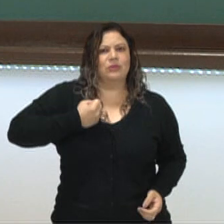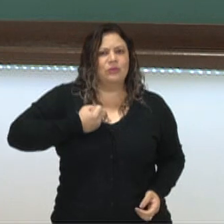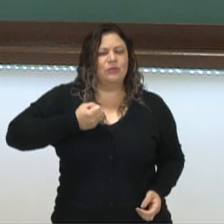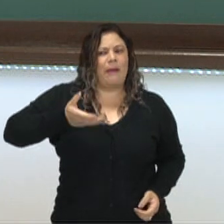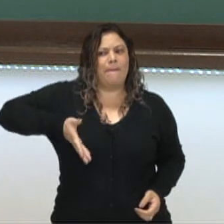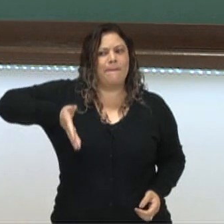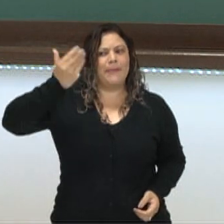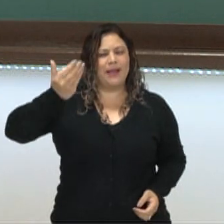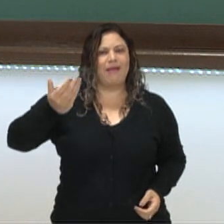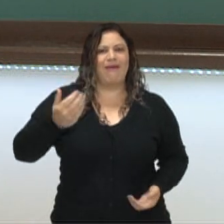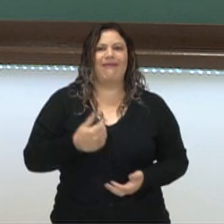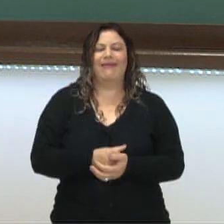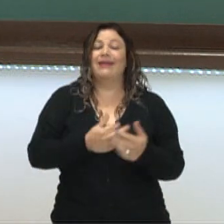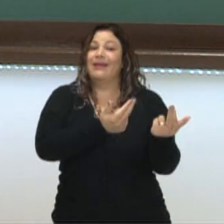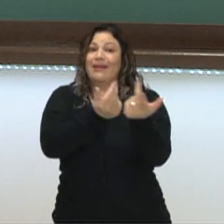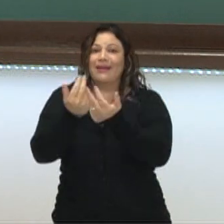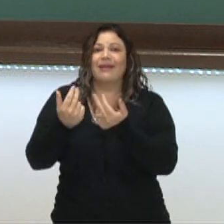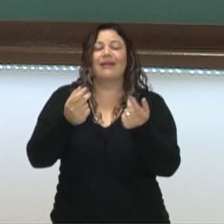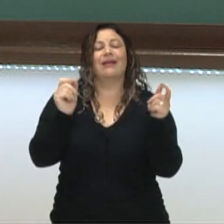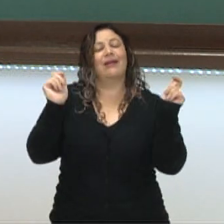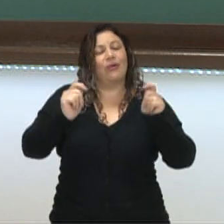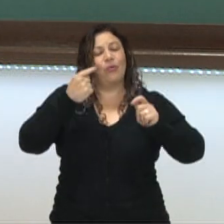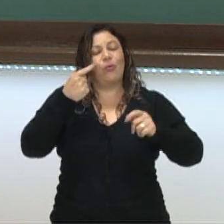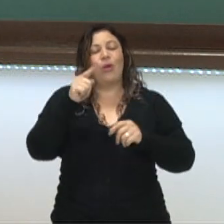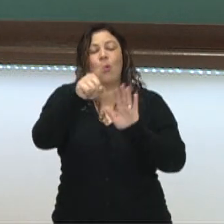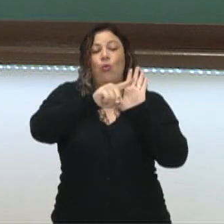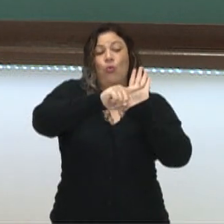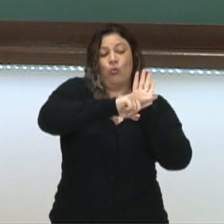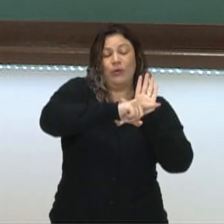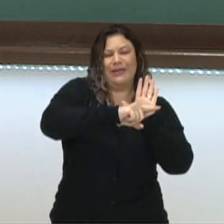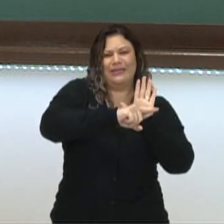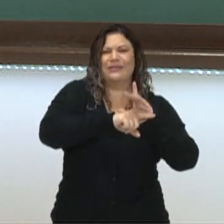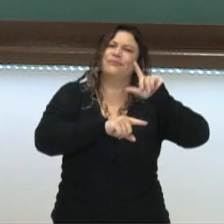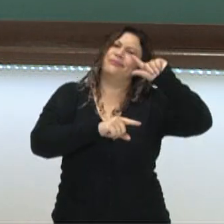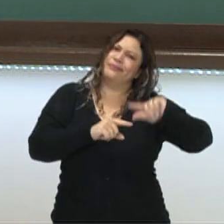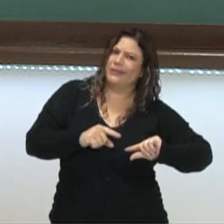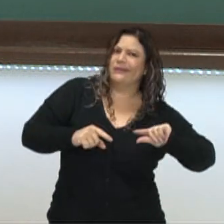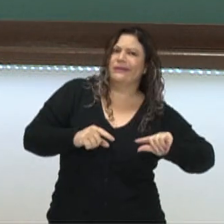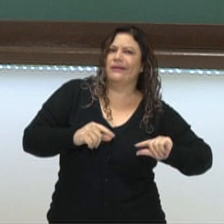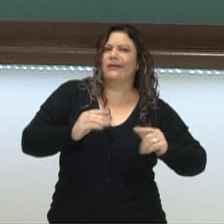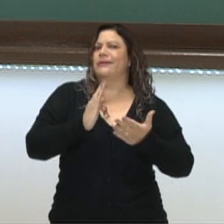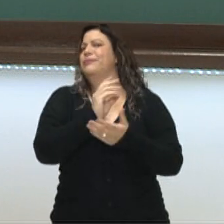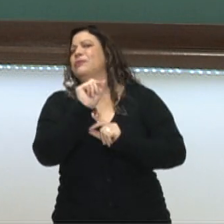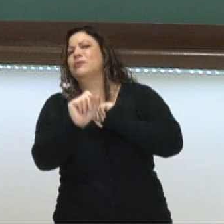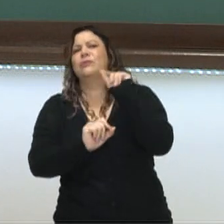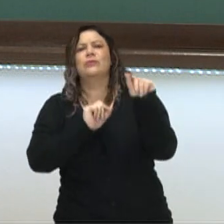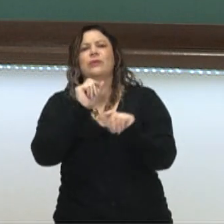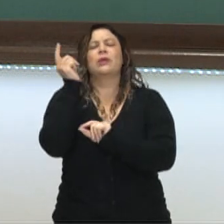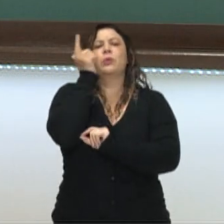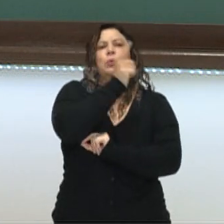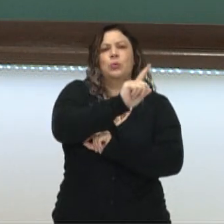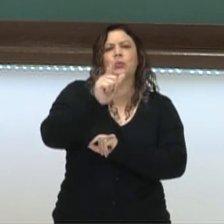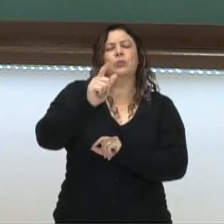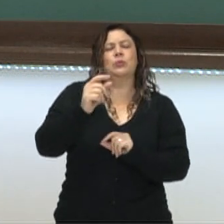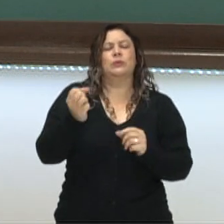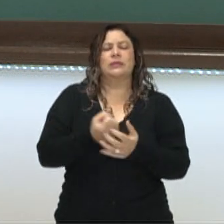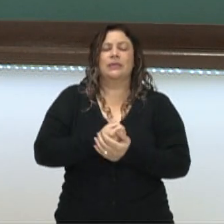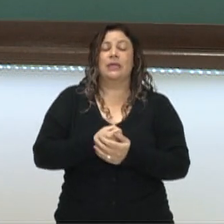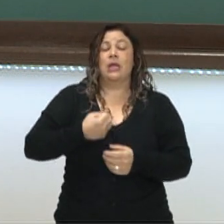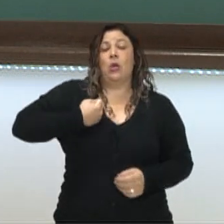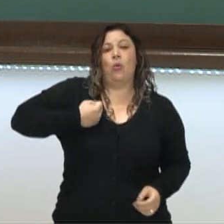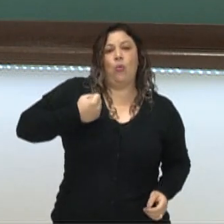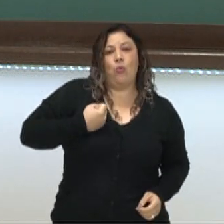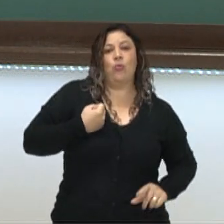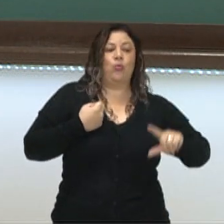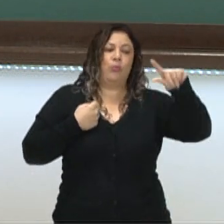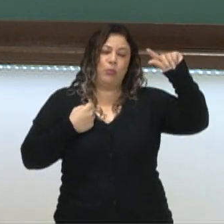maior. Da mesma forma, se eu falar para vocês um número negativo tão pequeno, alguém vai conseguir falar para mim um número menor ainda. Essa é a